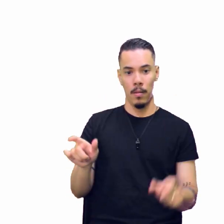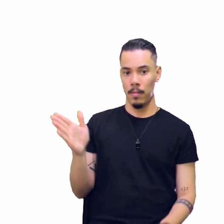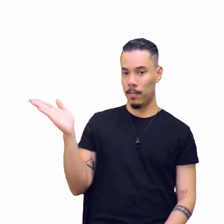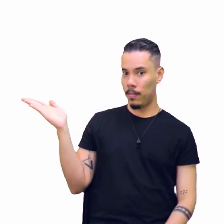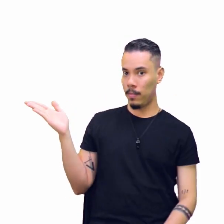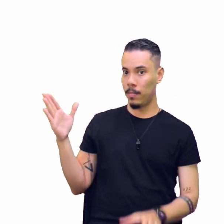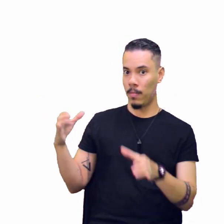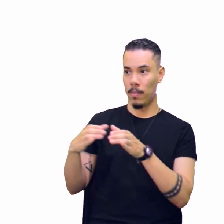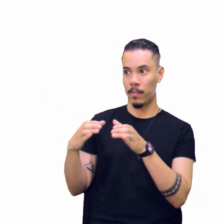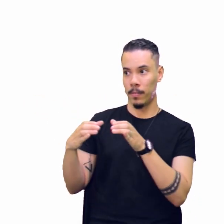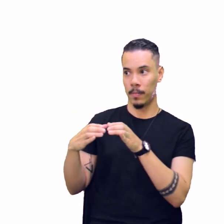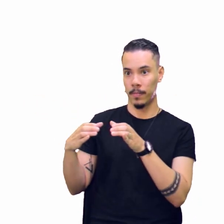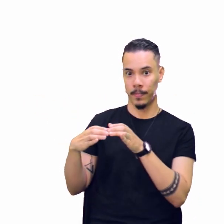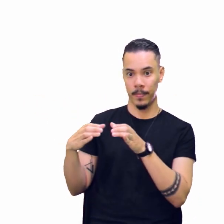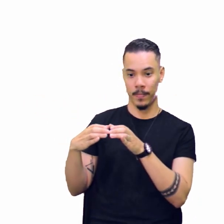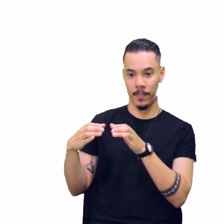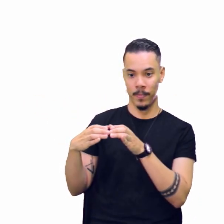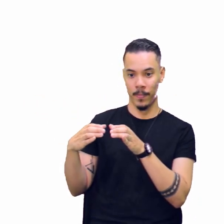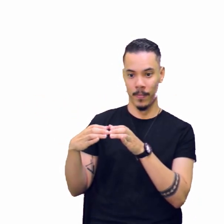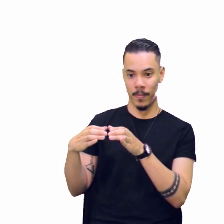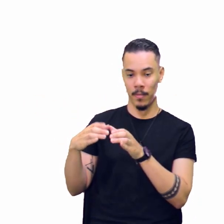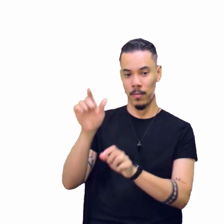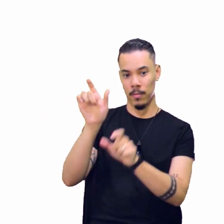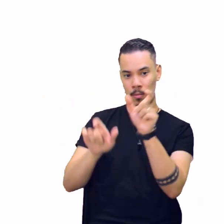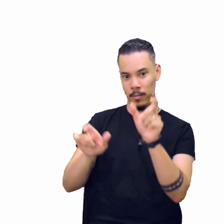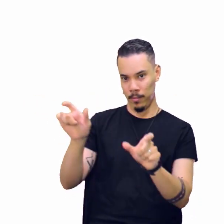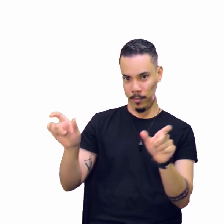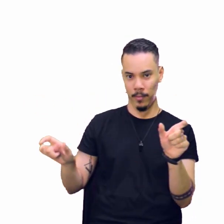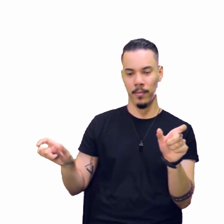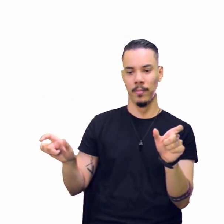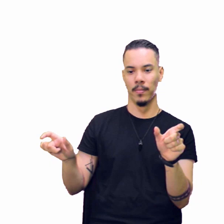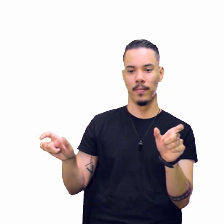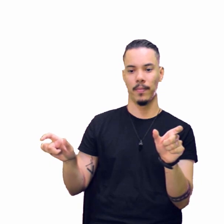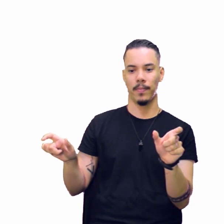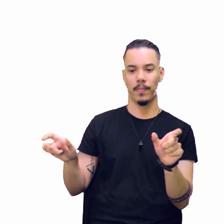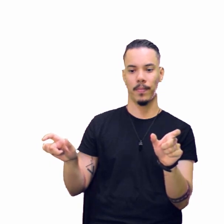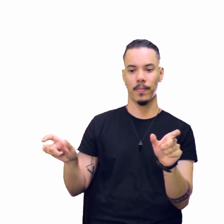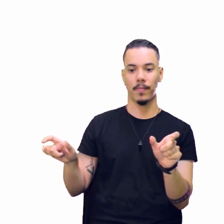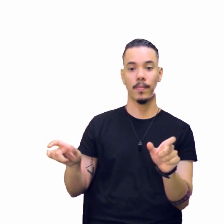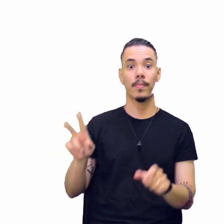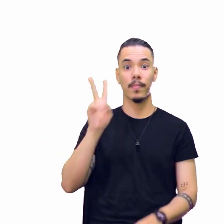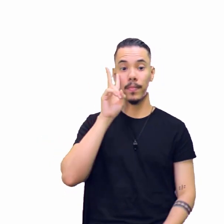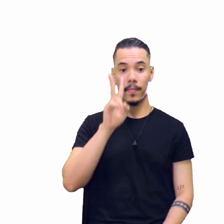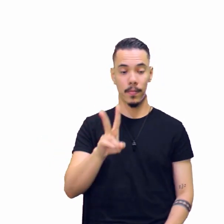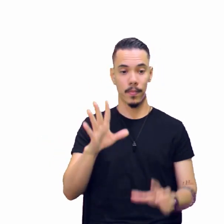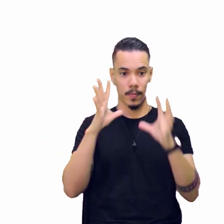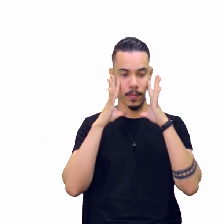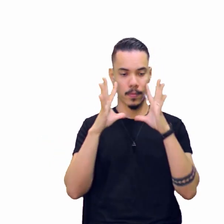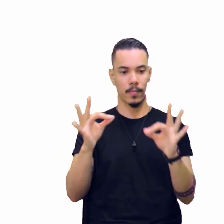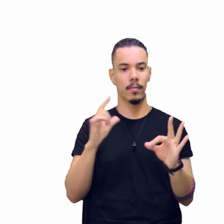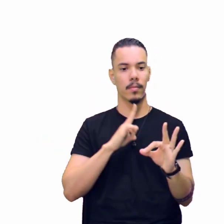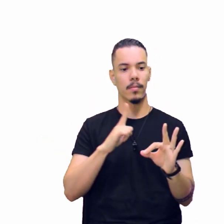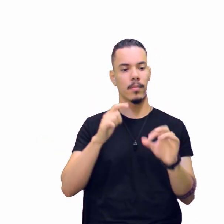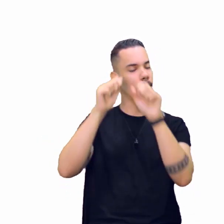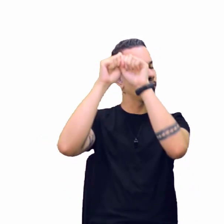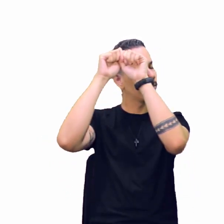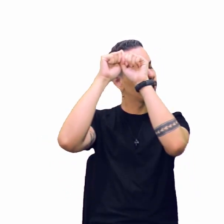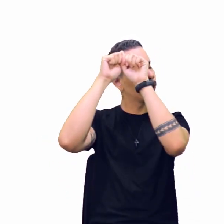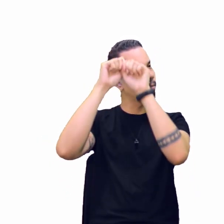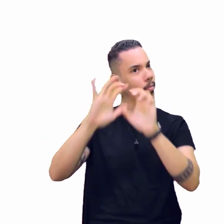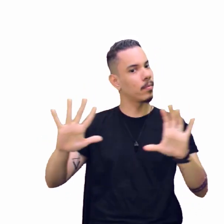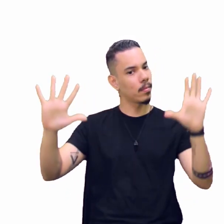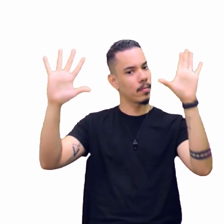num grupo, tá certo? E aqui, ó, vejam bem que aqui tem balões, né, que